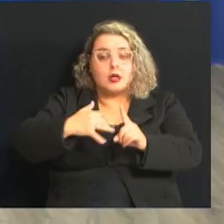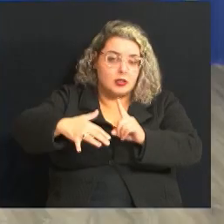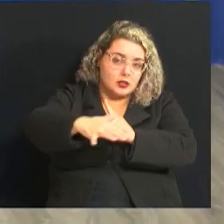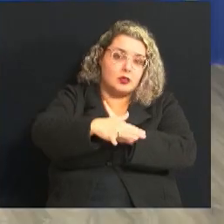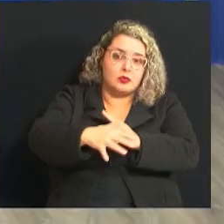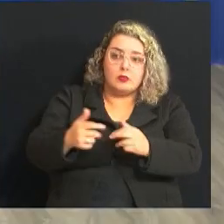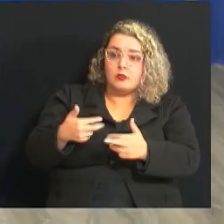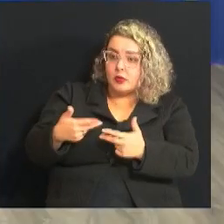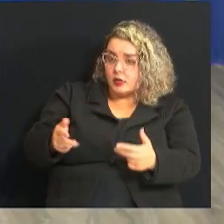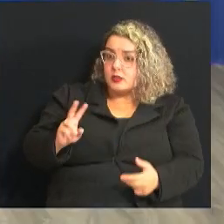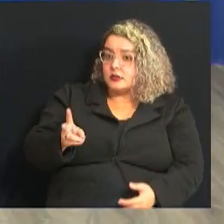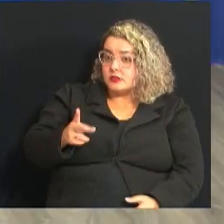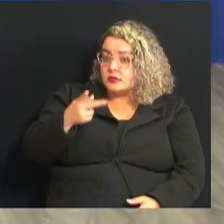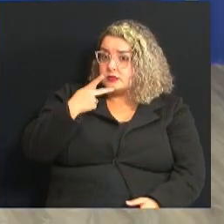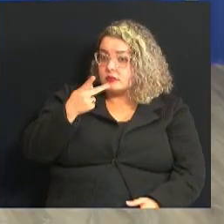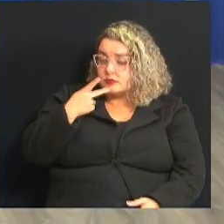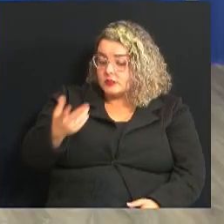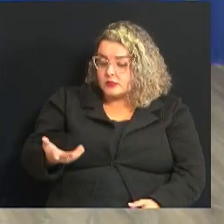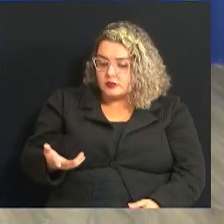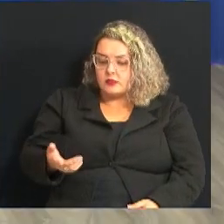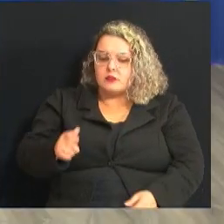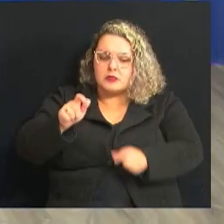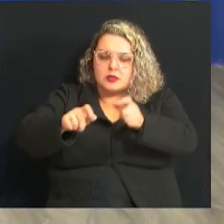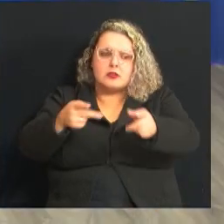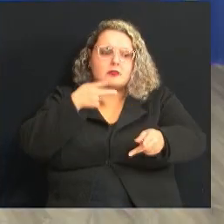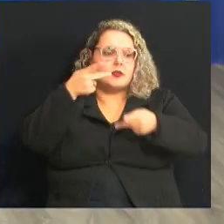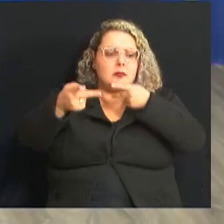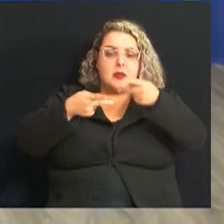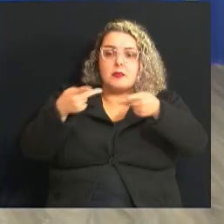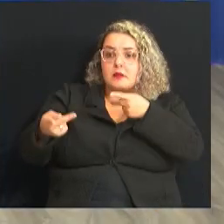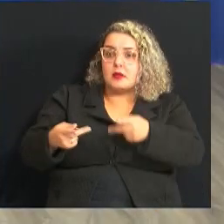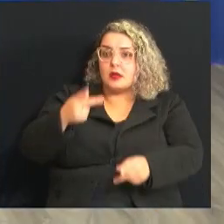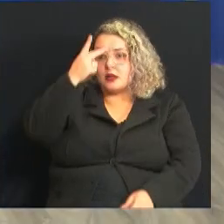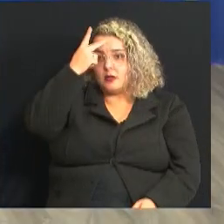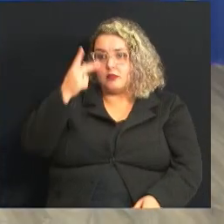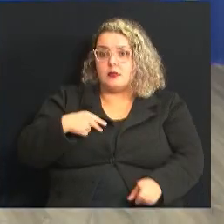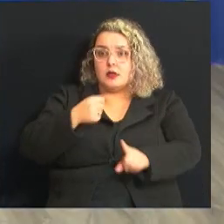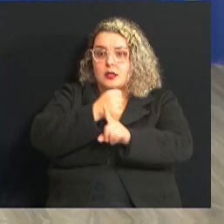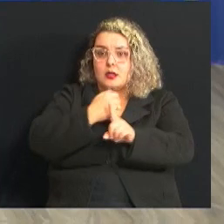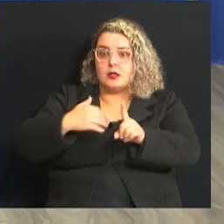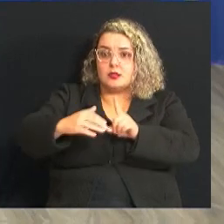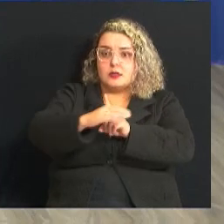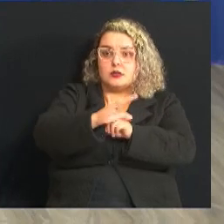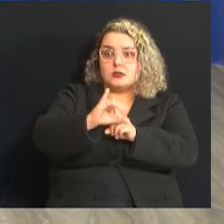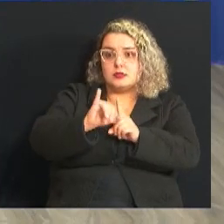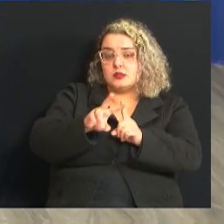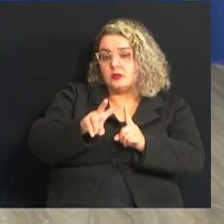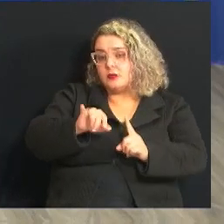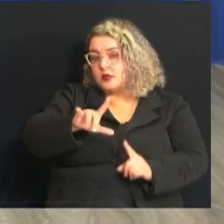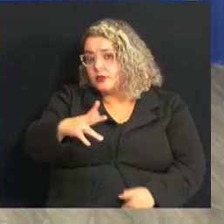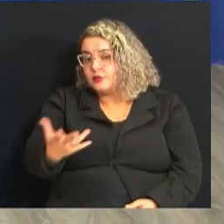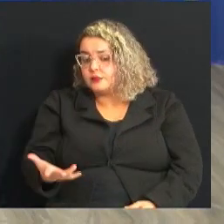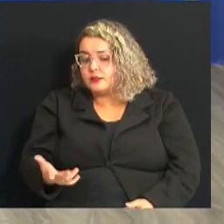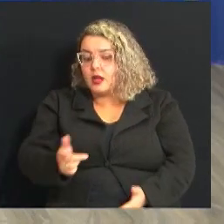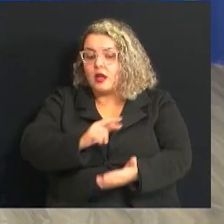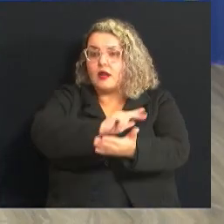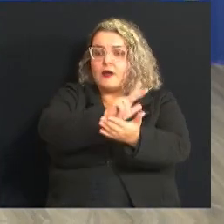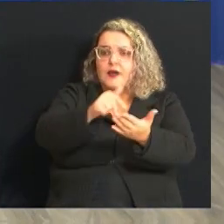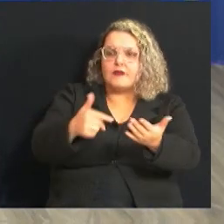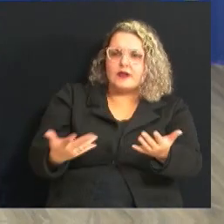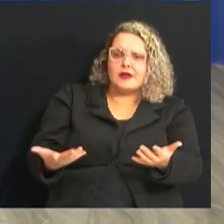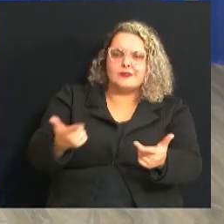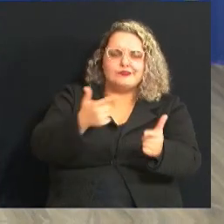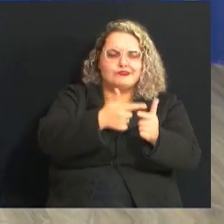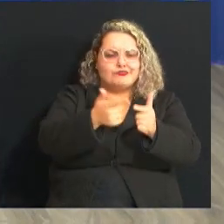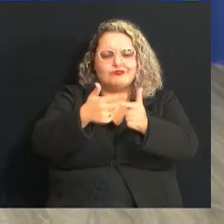repara, né, Décio? Muita gente fala disso e a própria sociedade civil também. Em meio a tanto colapso ambiental, que a